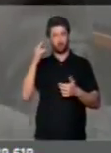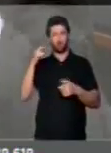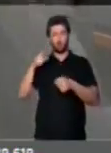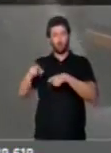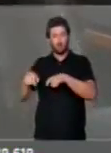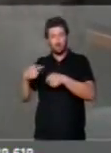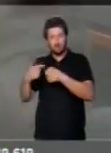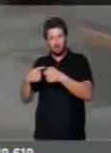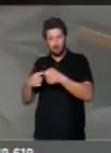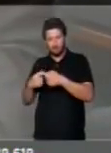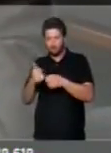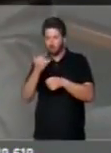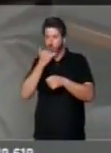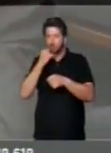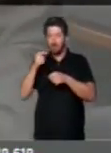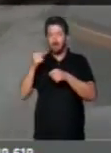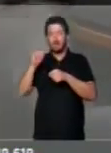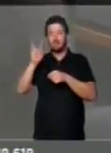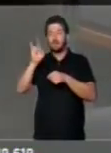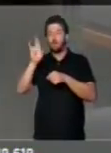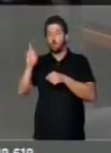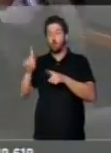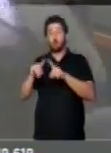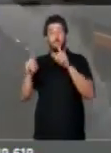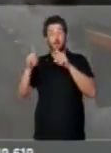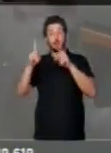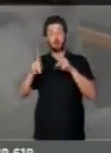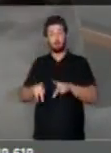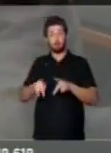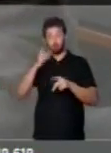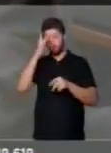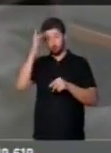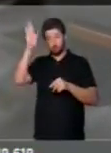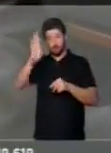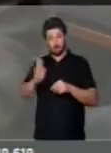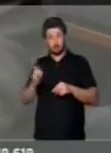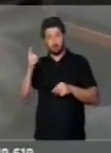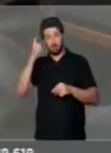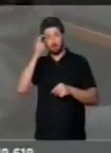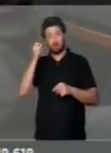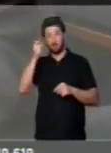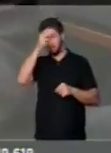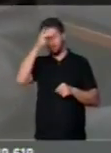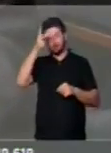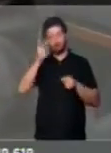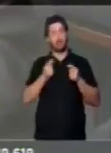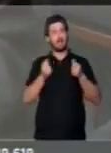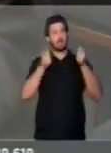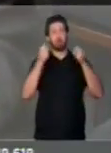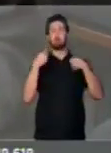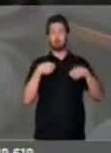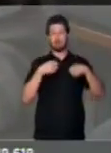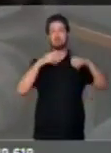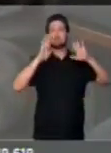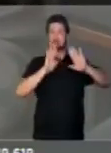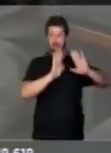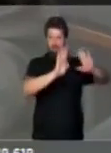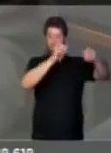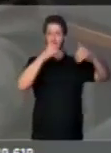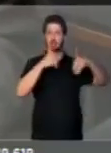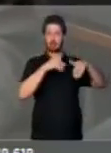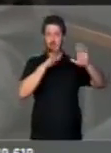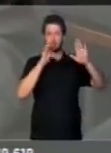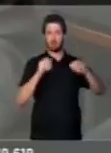não é só, desculpa eu falar interior, mas tem brasileiro nesse país que acha que o prefeito tem que ficar rico mesmo. Tem que